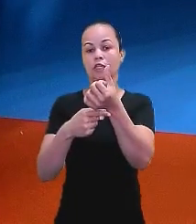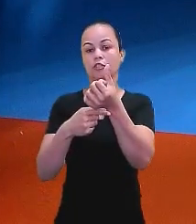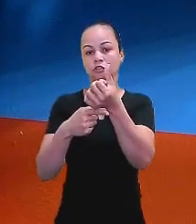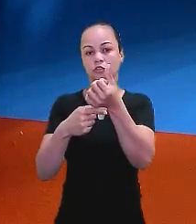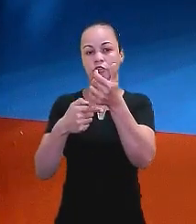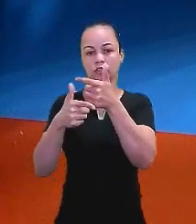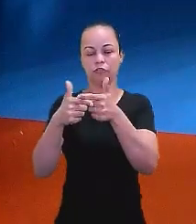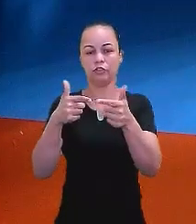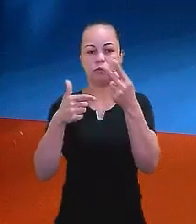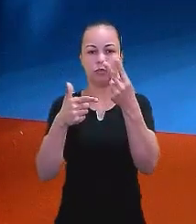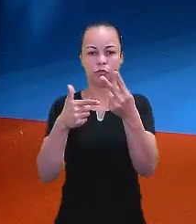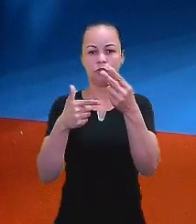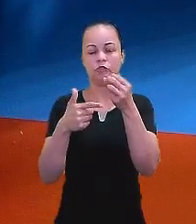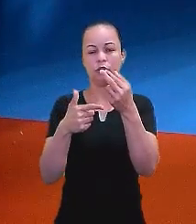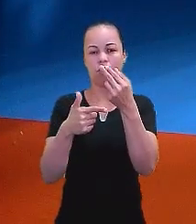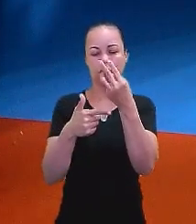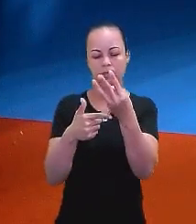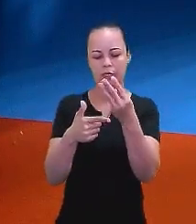4.